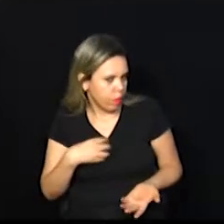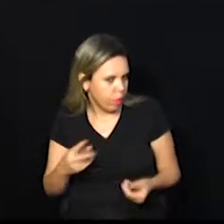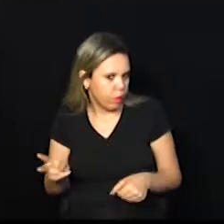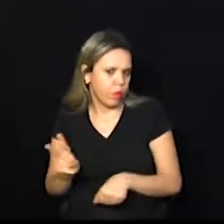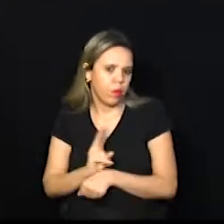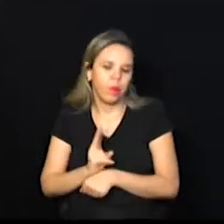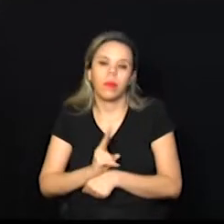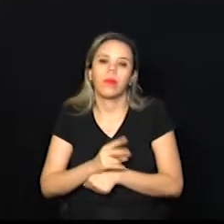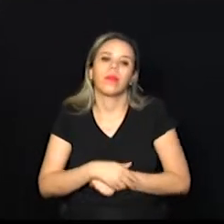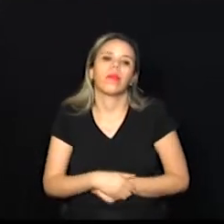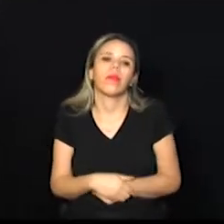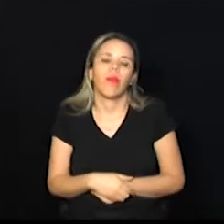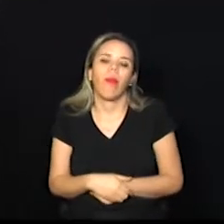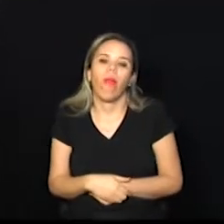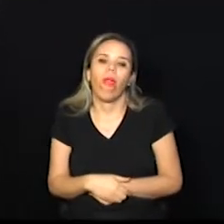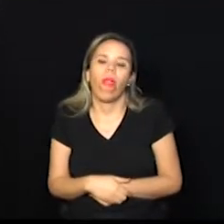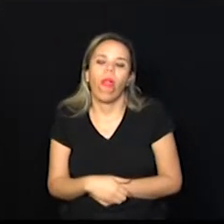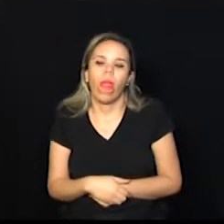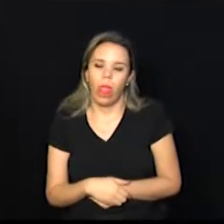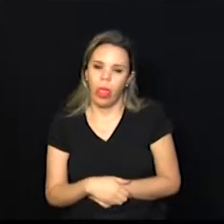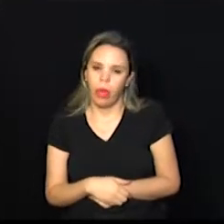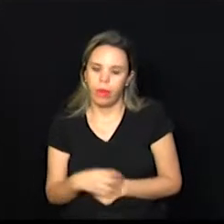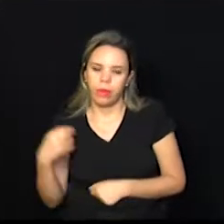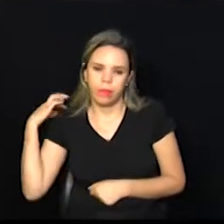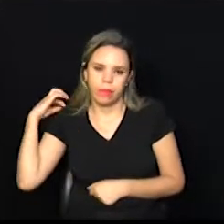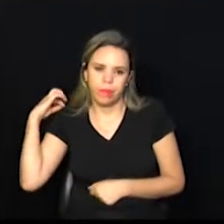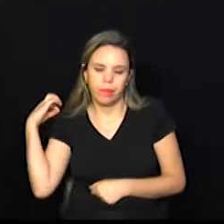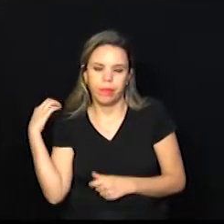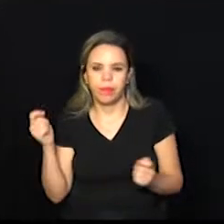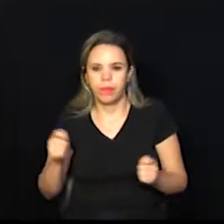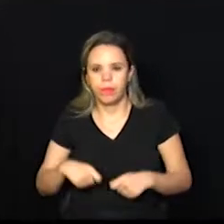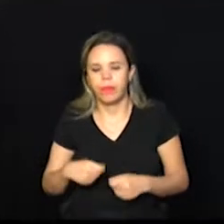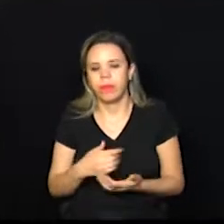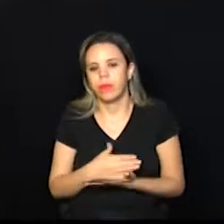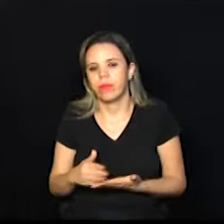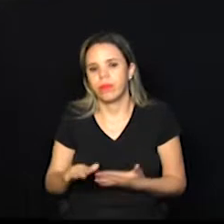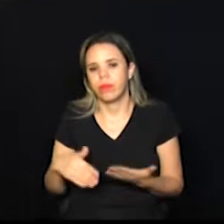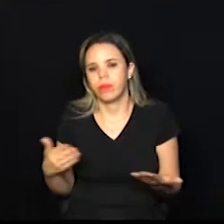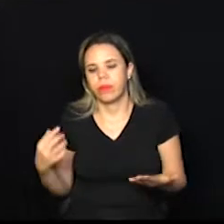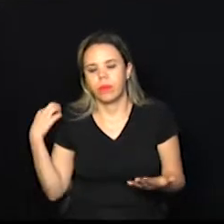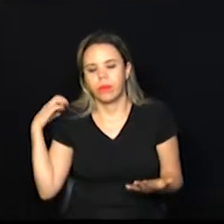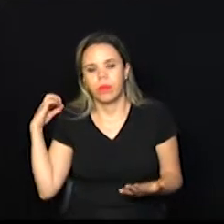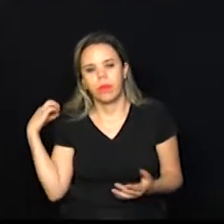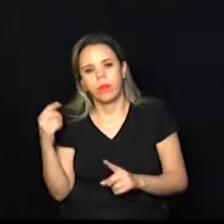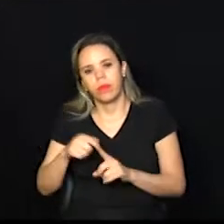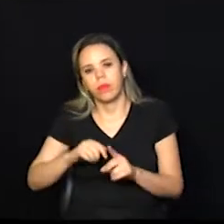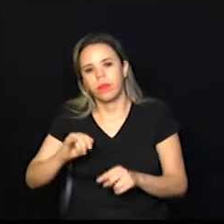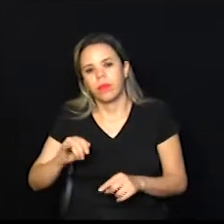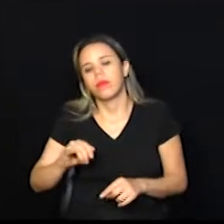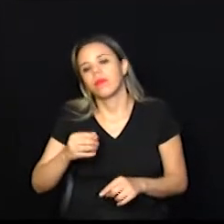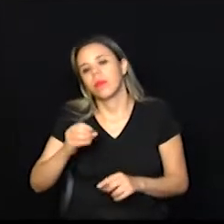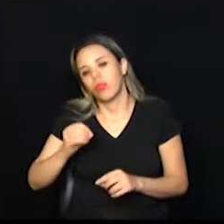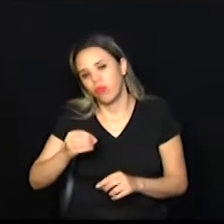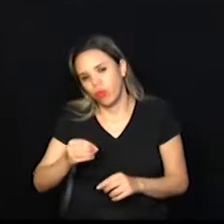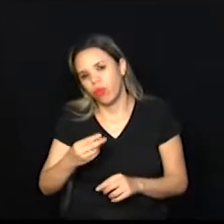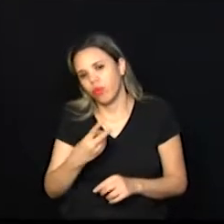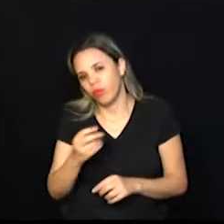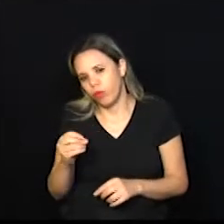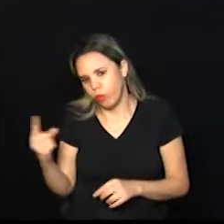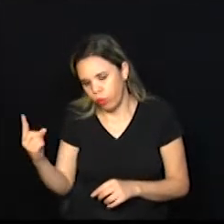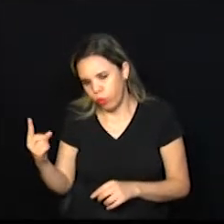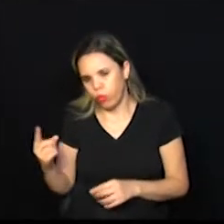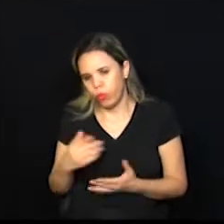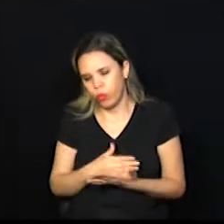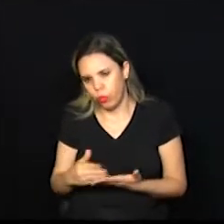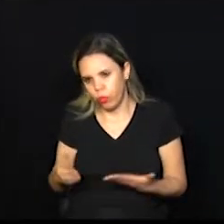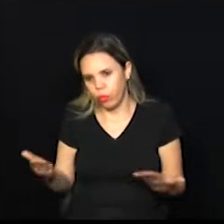né? E com probabilidade de início agora para outubro de 2021. Inicialmente, nós vamos